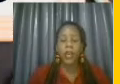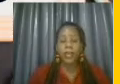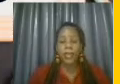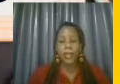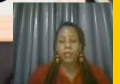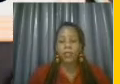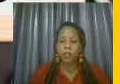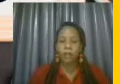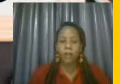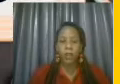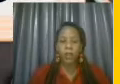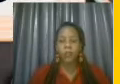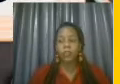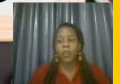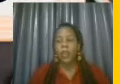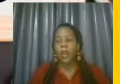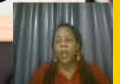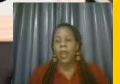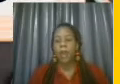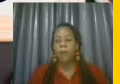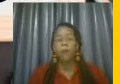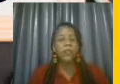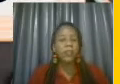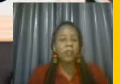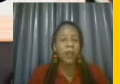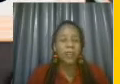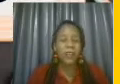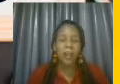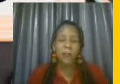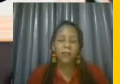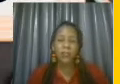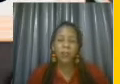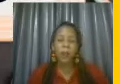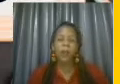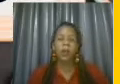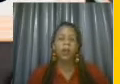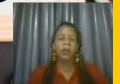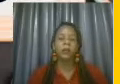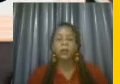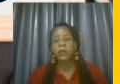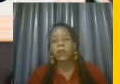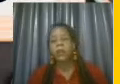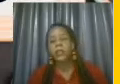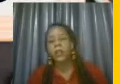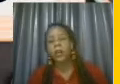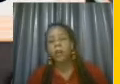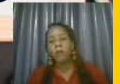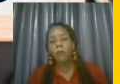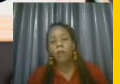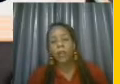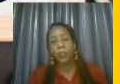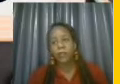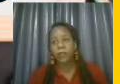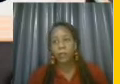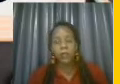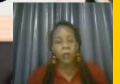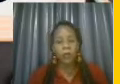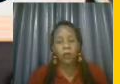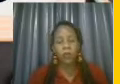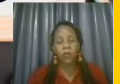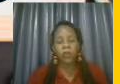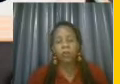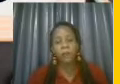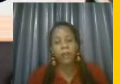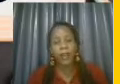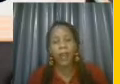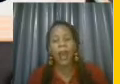negreiros. Nesses navios, muitas doenças acabavam se espalhando, então eles vinham